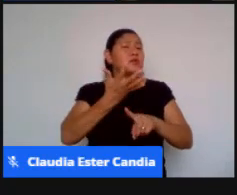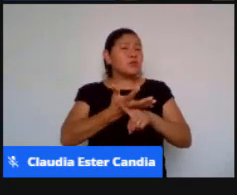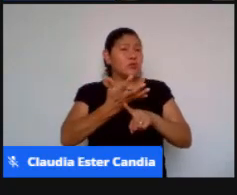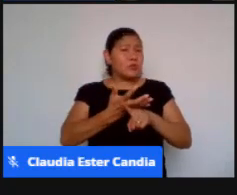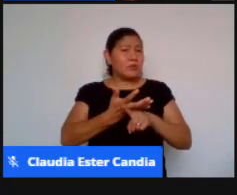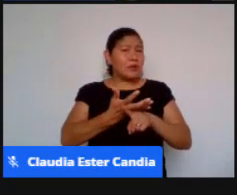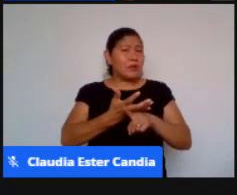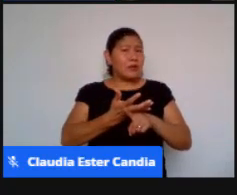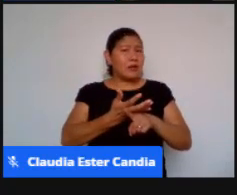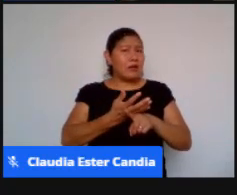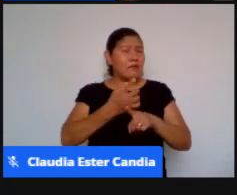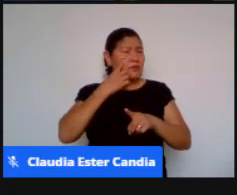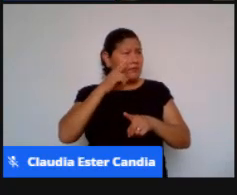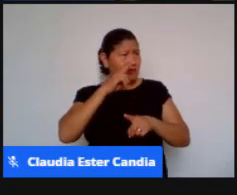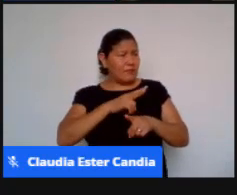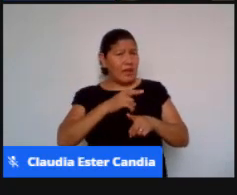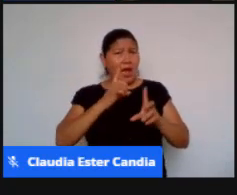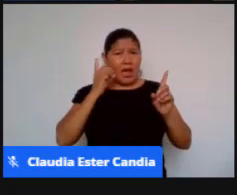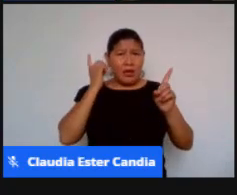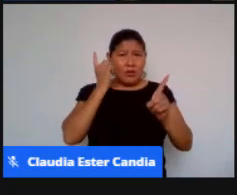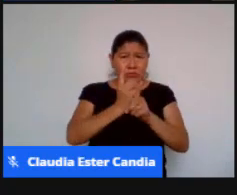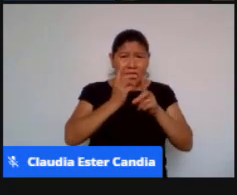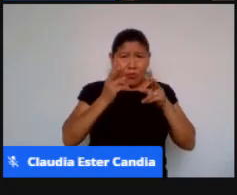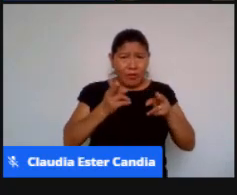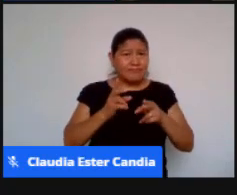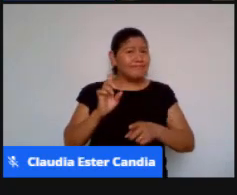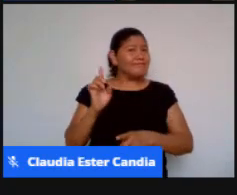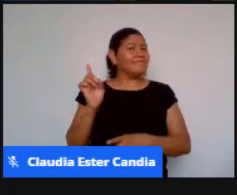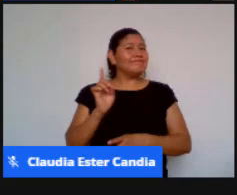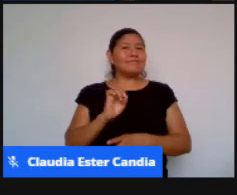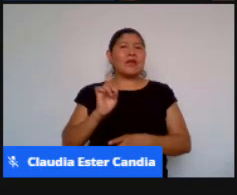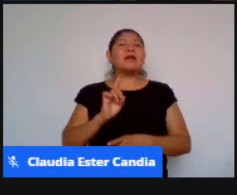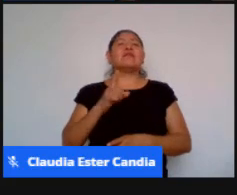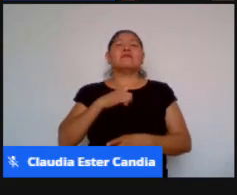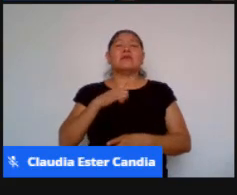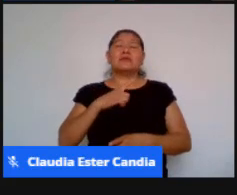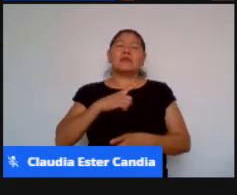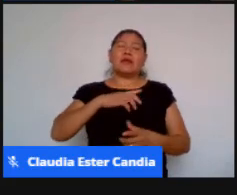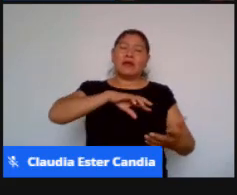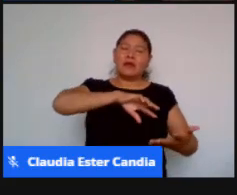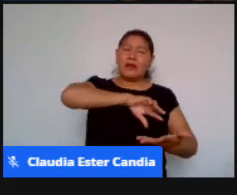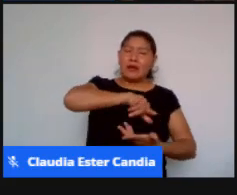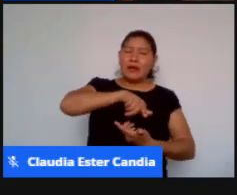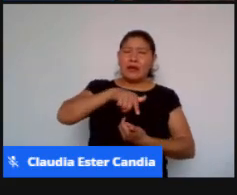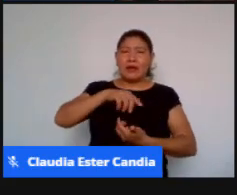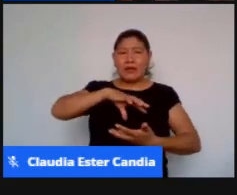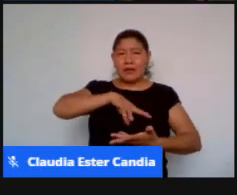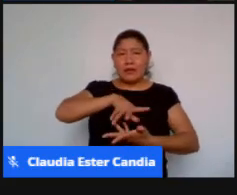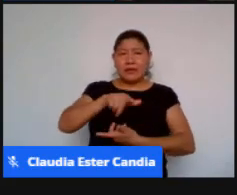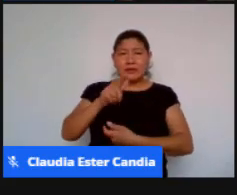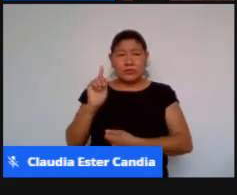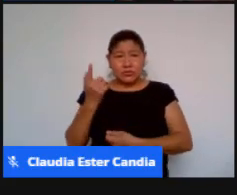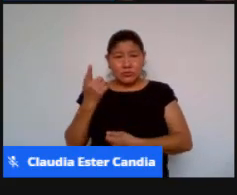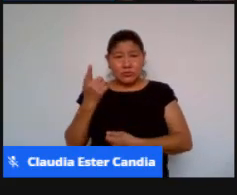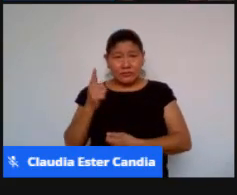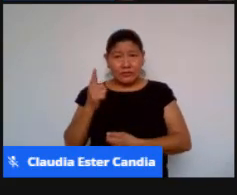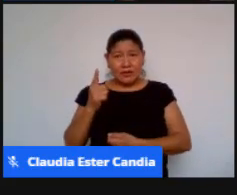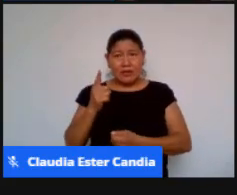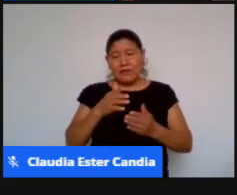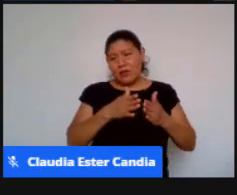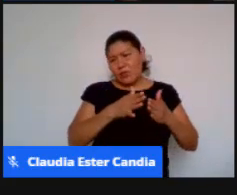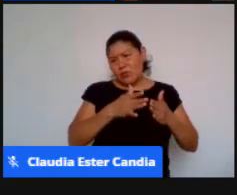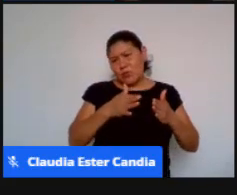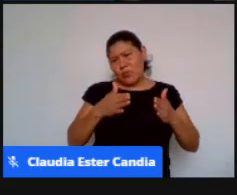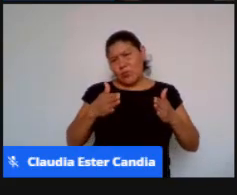assim. Você vai encontrar, né, a geografia, e aí as habilidades descritas de 1 a 11, de 1